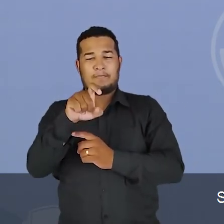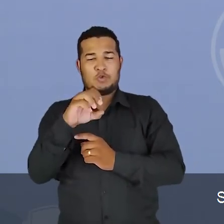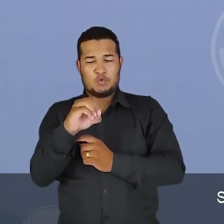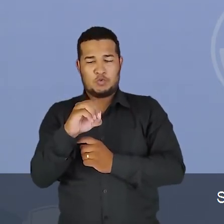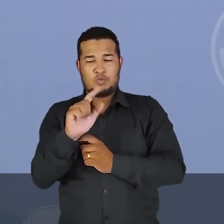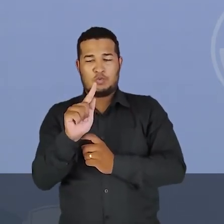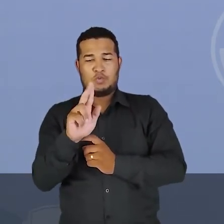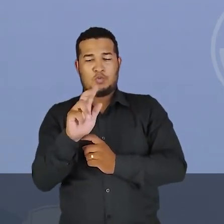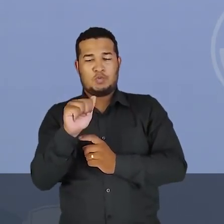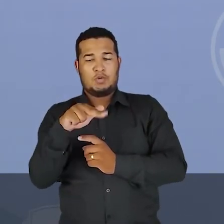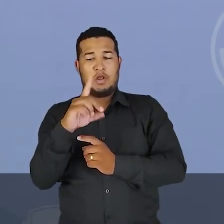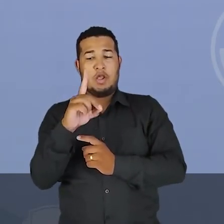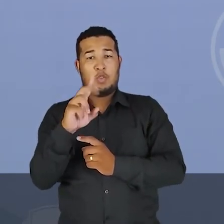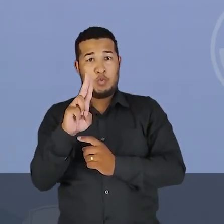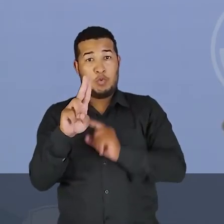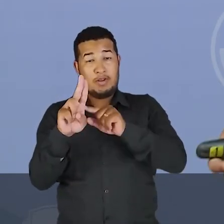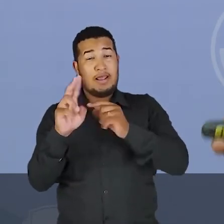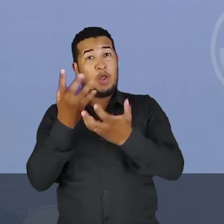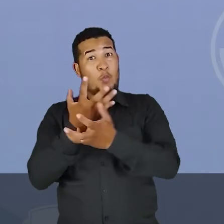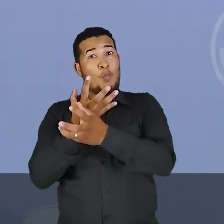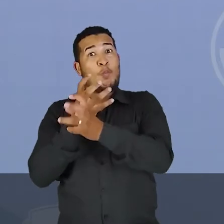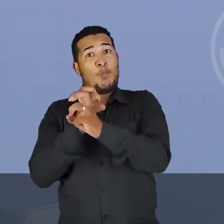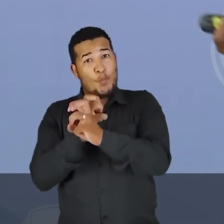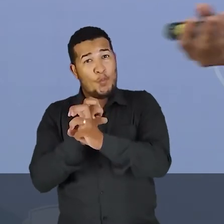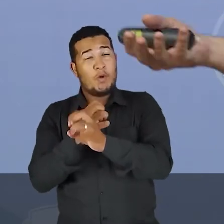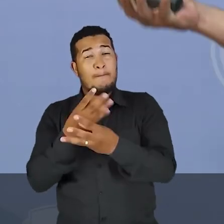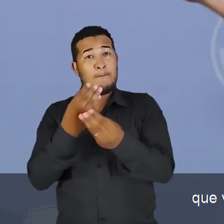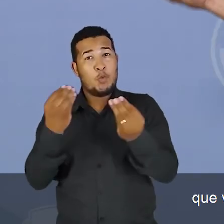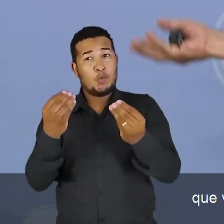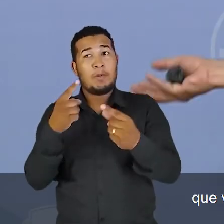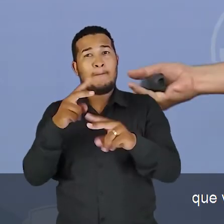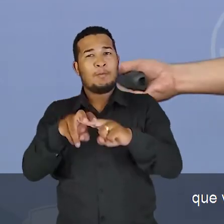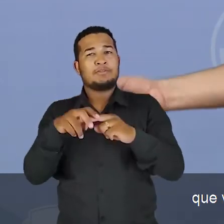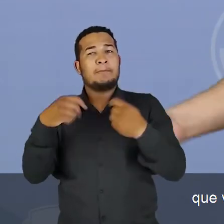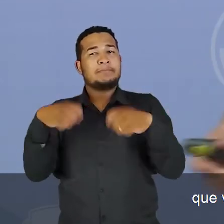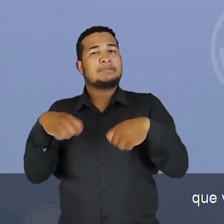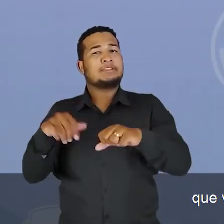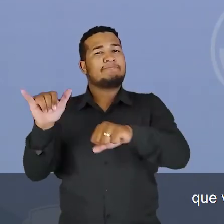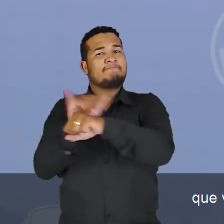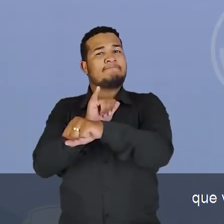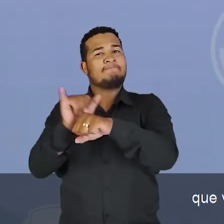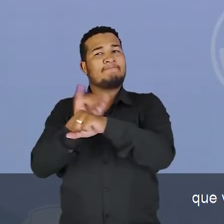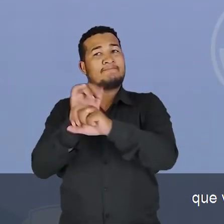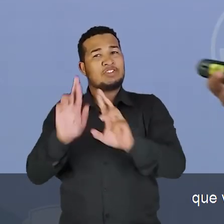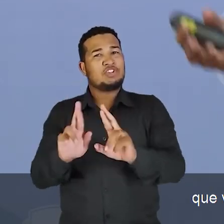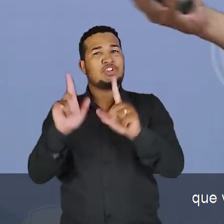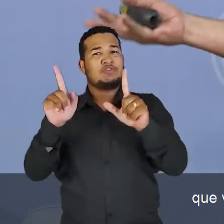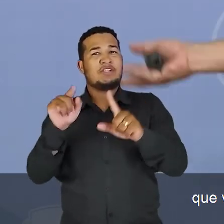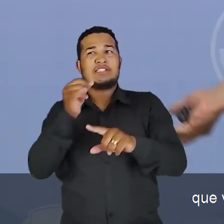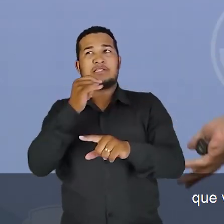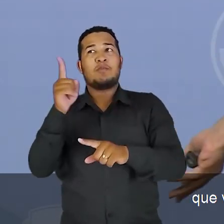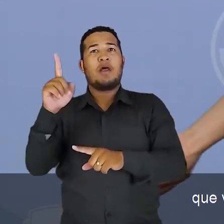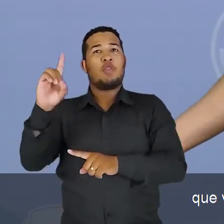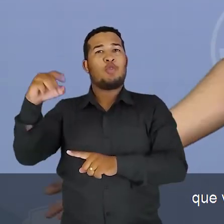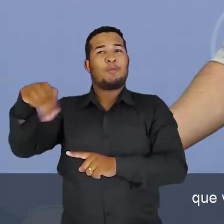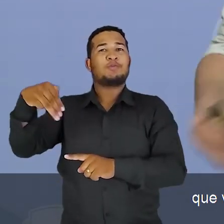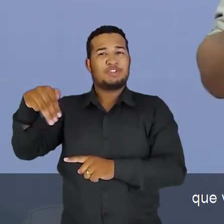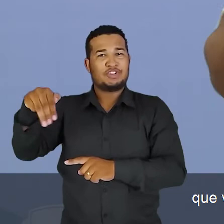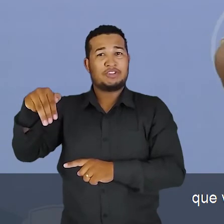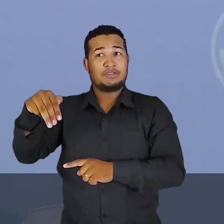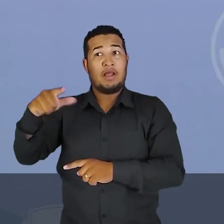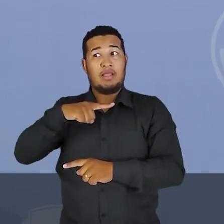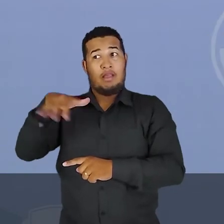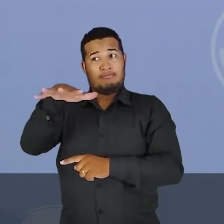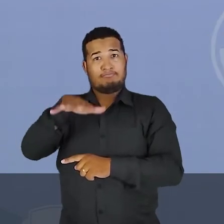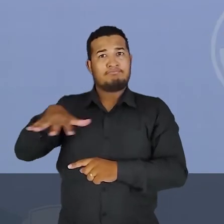muitíssimo seca, você vai precisar de um sistema de irrigação diferente que você utiliza em uma recuperação de nascente em Domingos Martins, por exemplo, que já